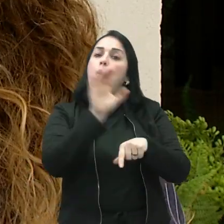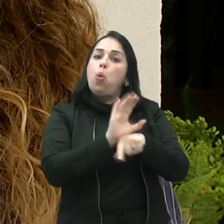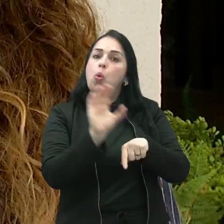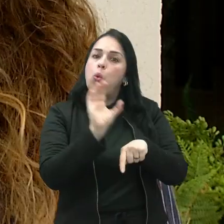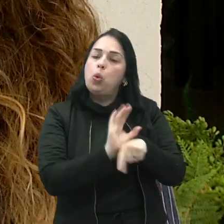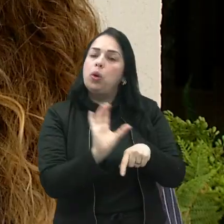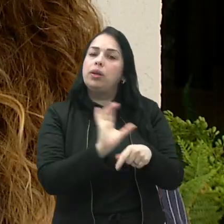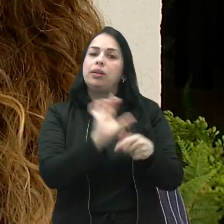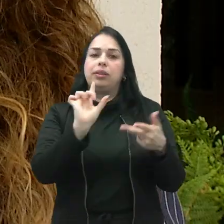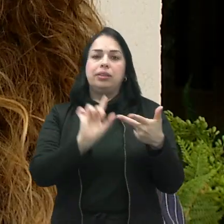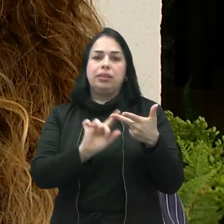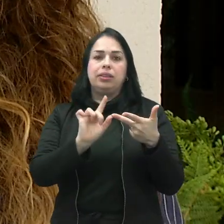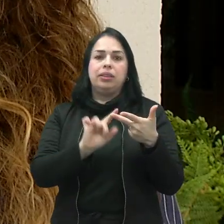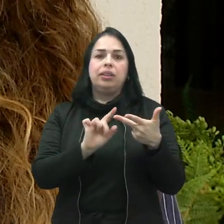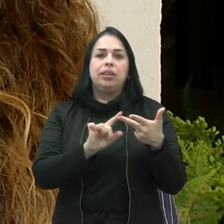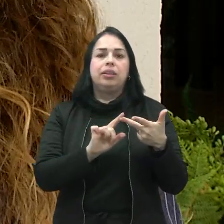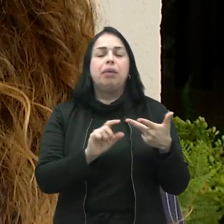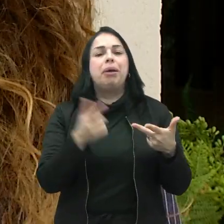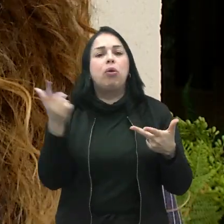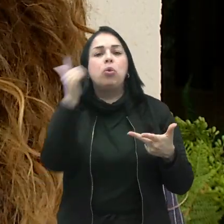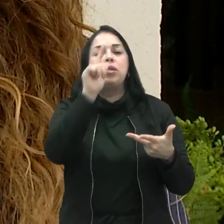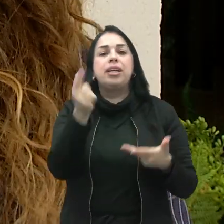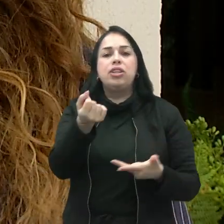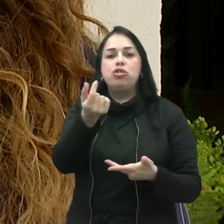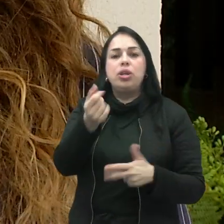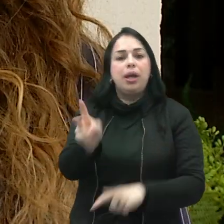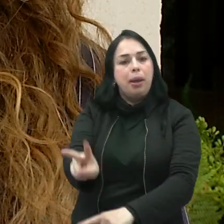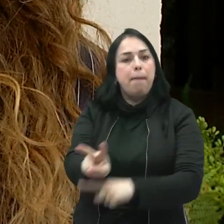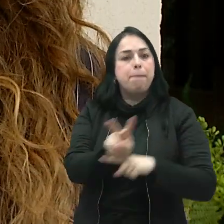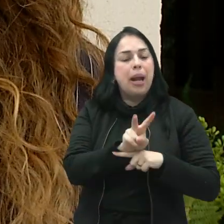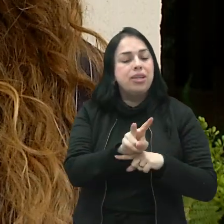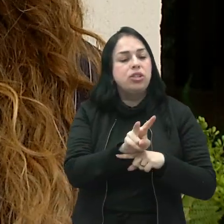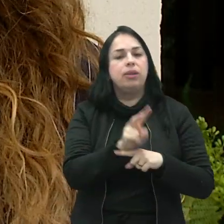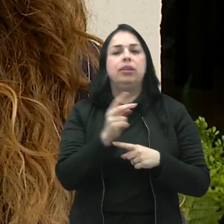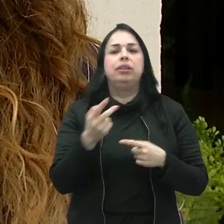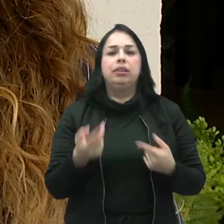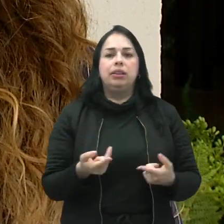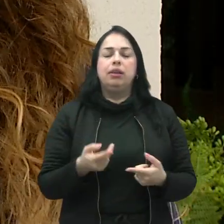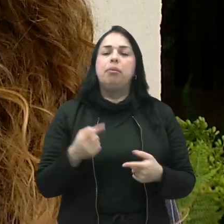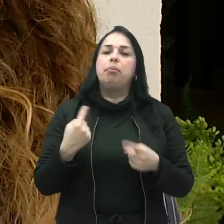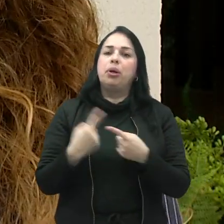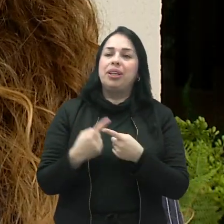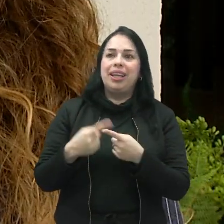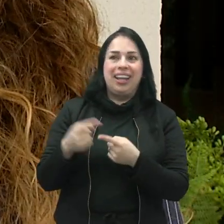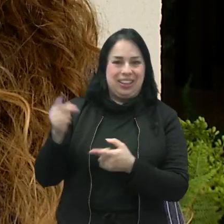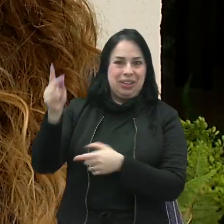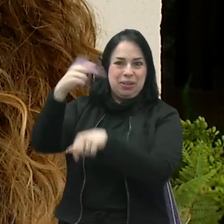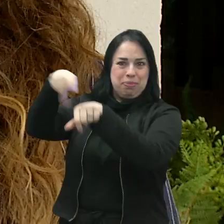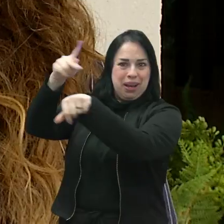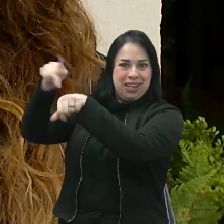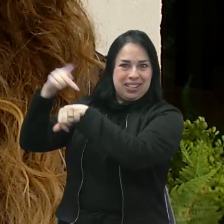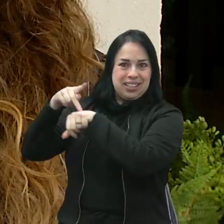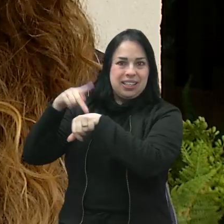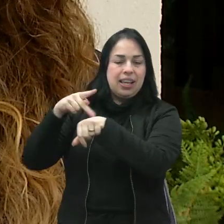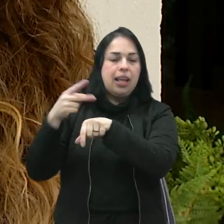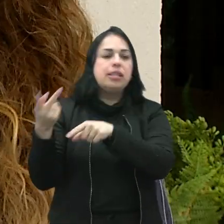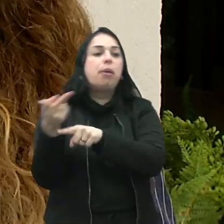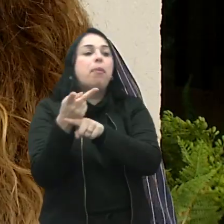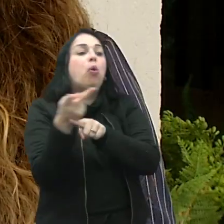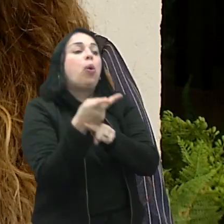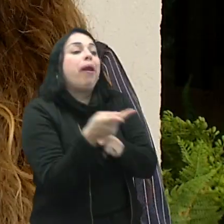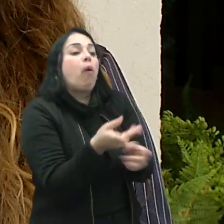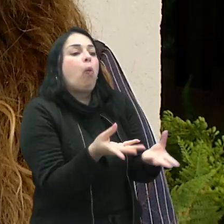além da capacitação em gestão e o acesso a crédito também, né? O mercado internacional, ele busca